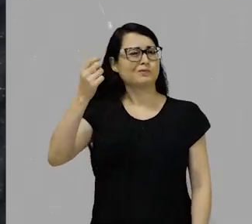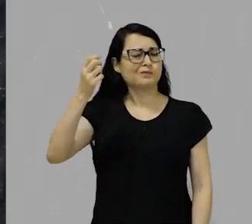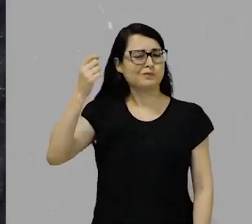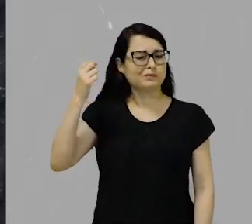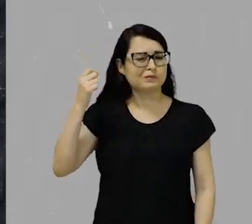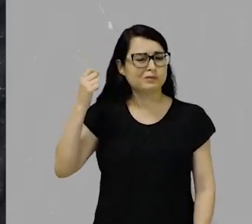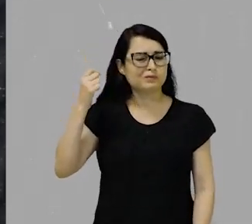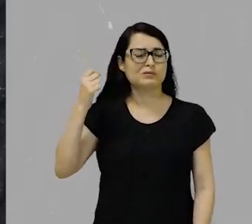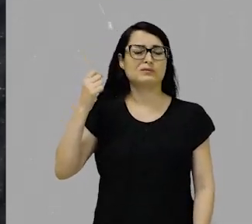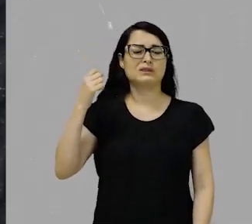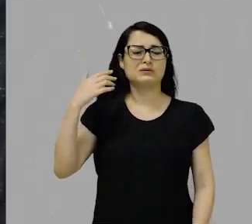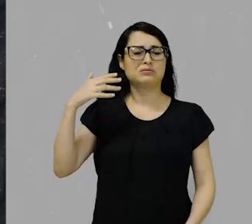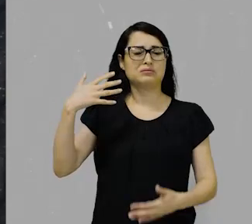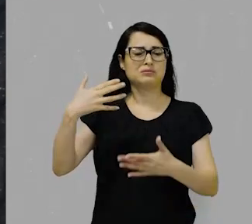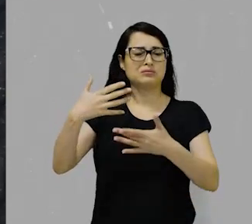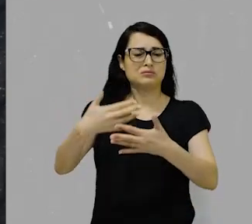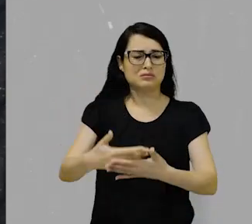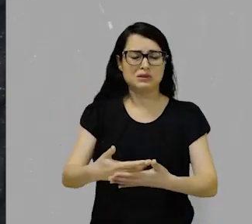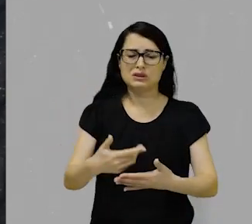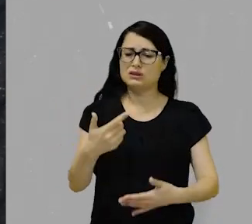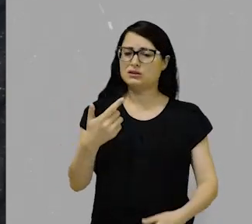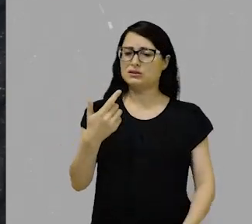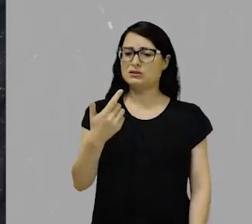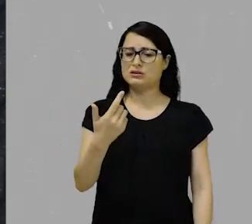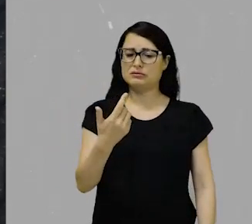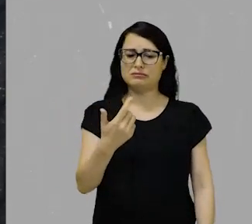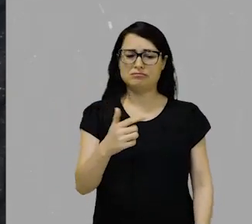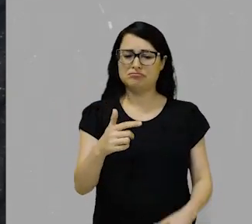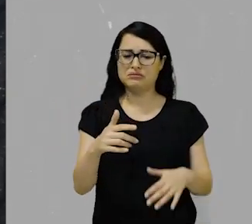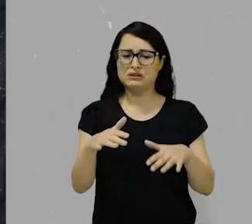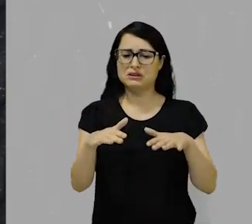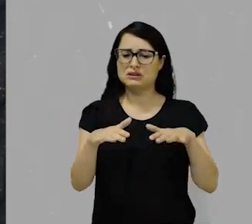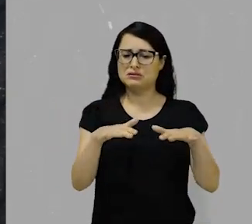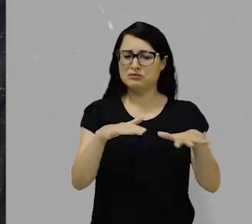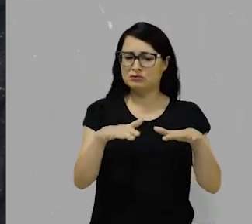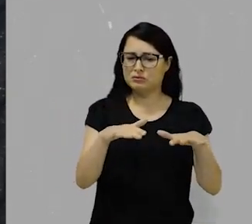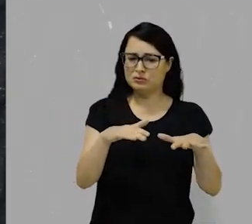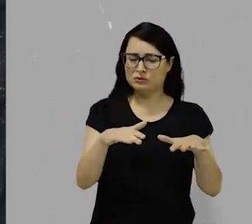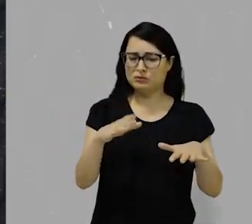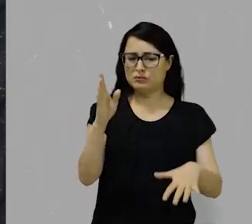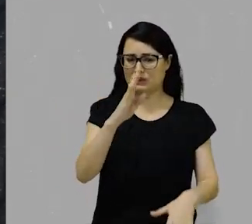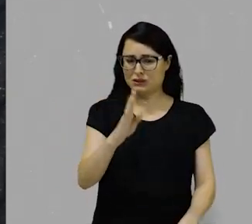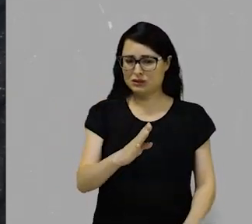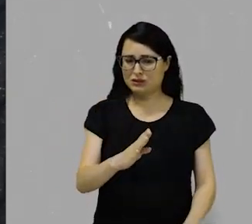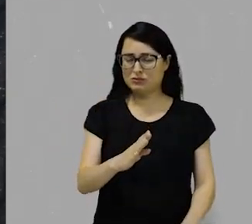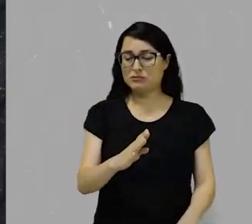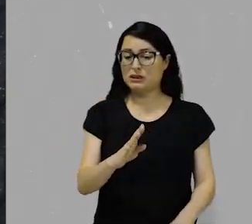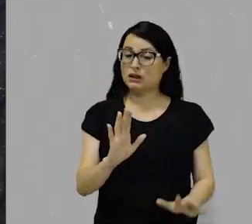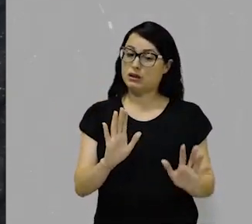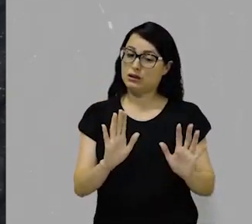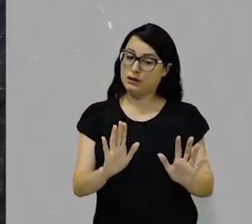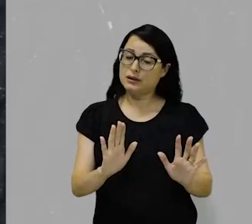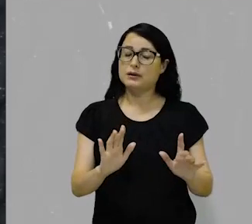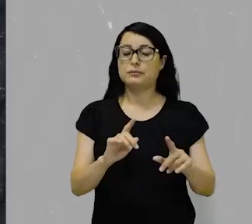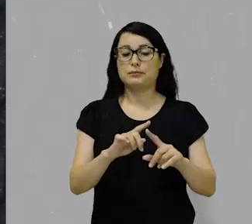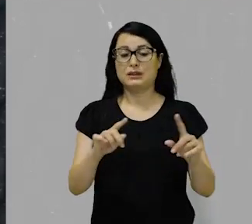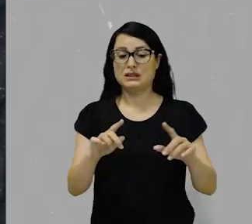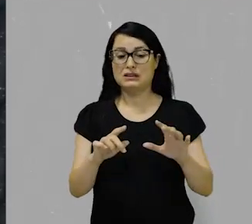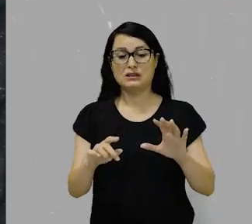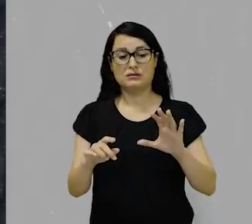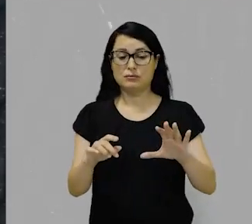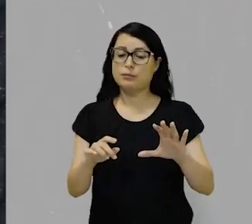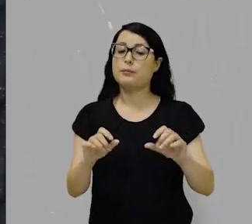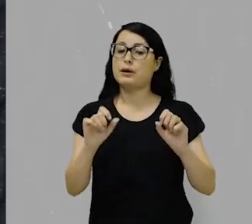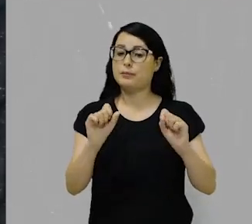Brasil não sentia nenhum tipo de terremoto. Hoje já sabe que isso é um erro. Embora o Brasil esteja no centro da placa, mas ele